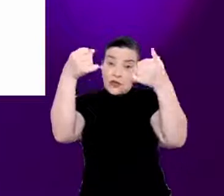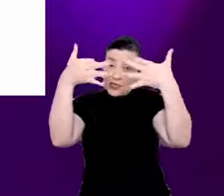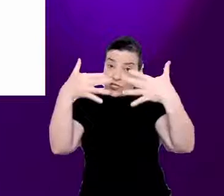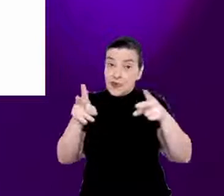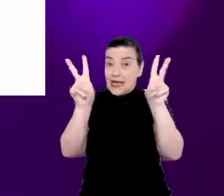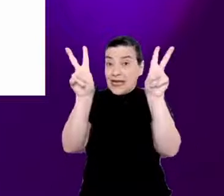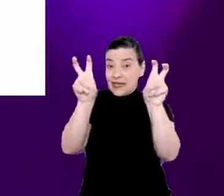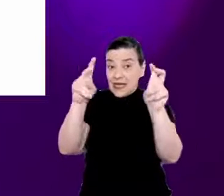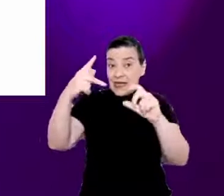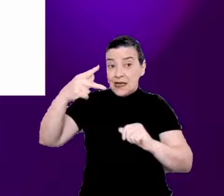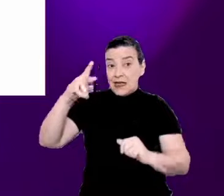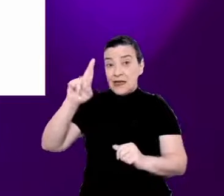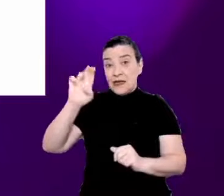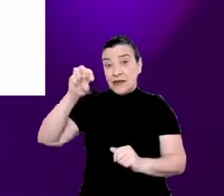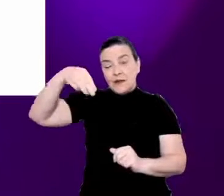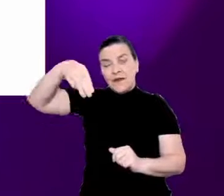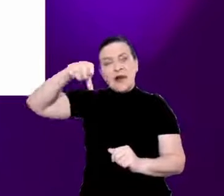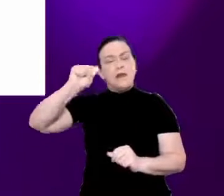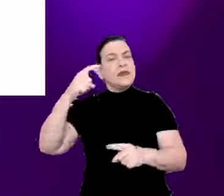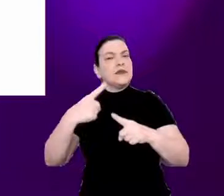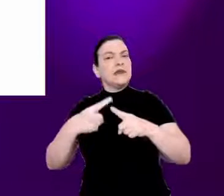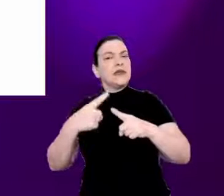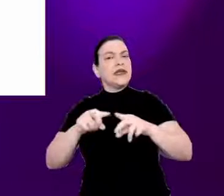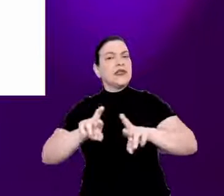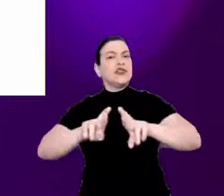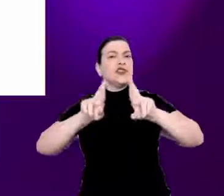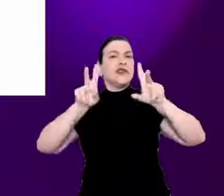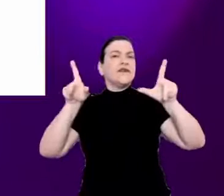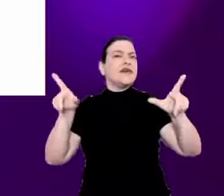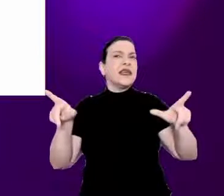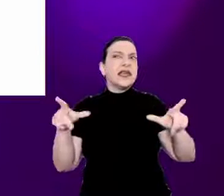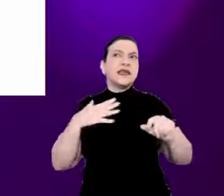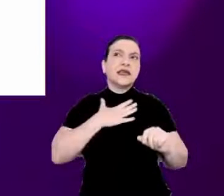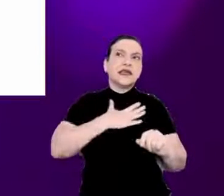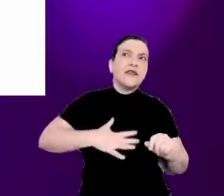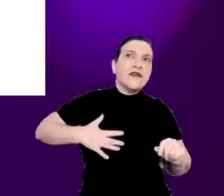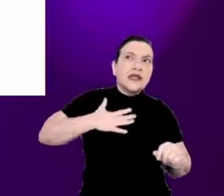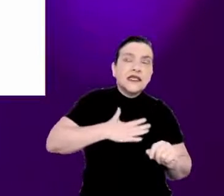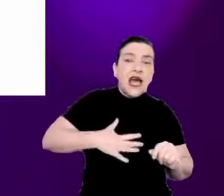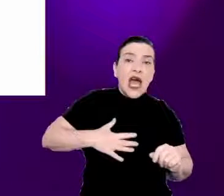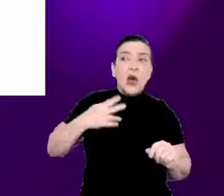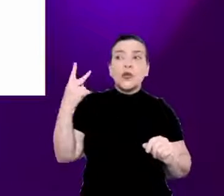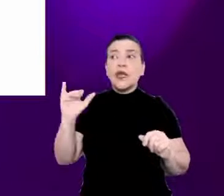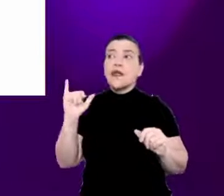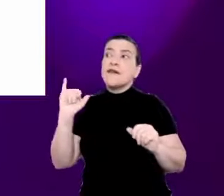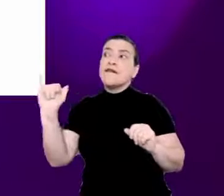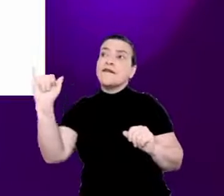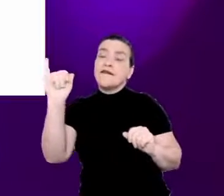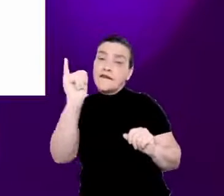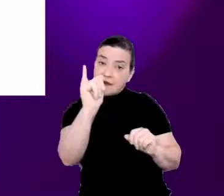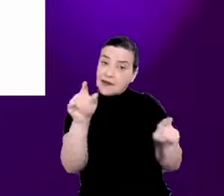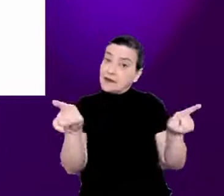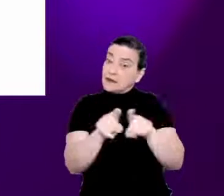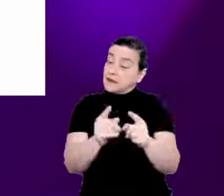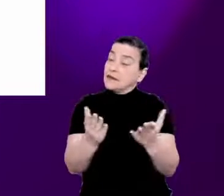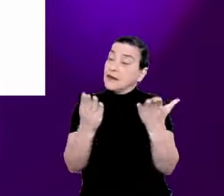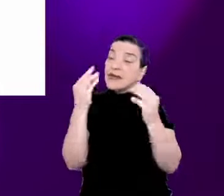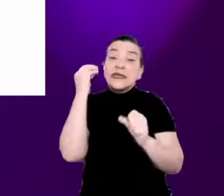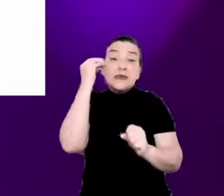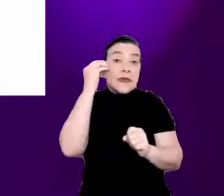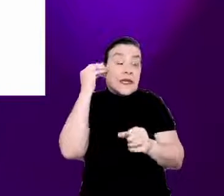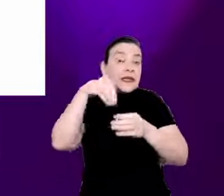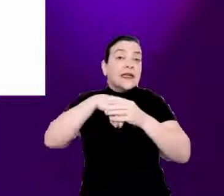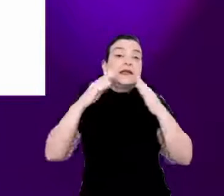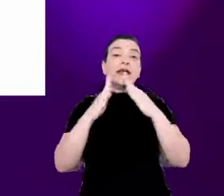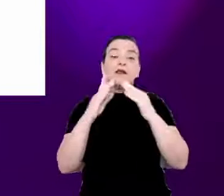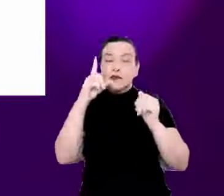né? Por que existe essa diferença de satisfação, de recomendação e aqui da experiência do